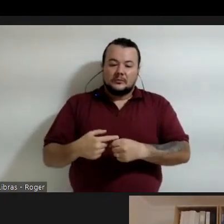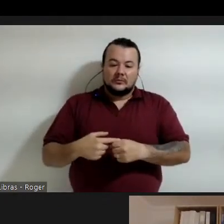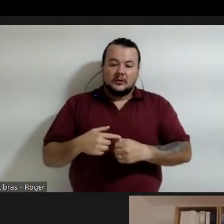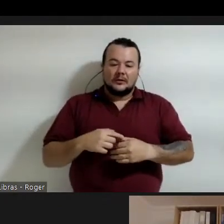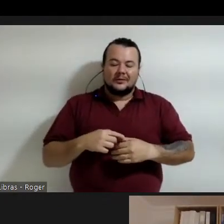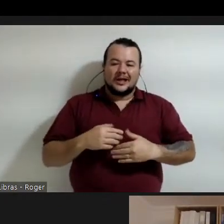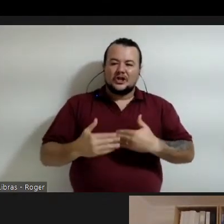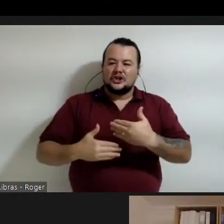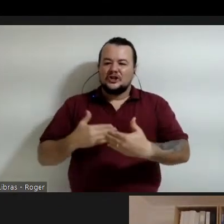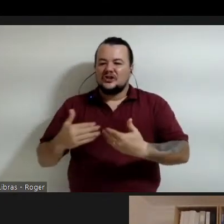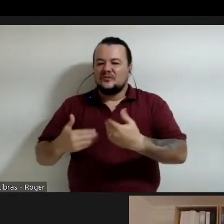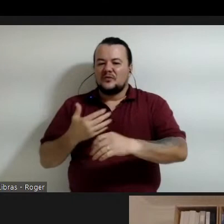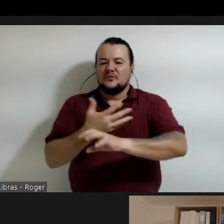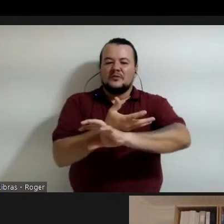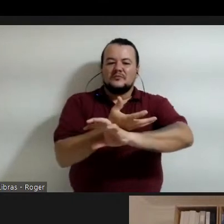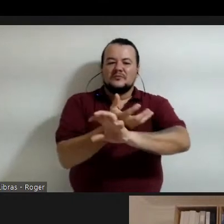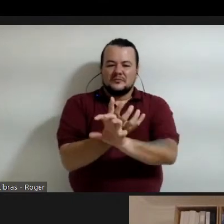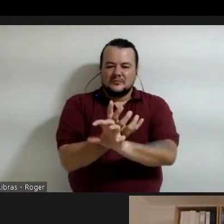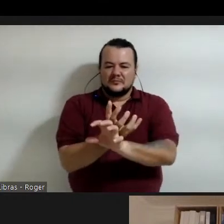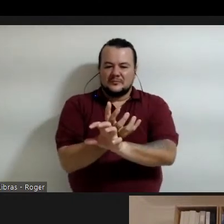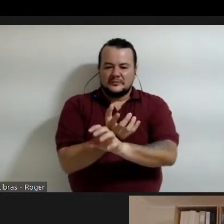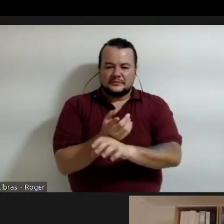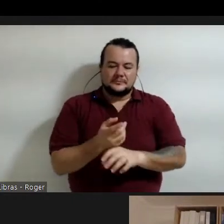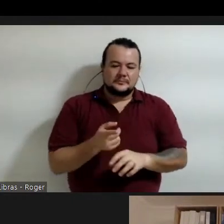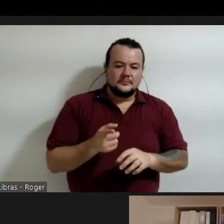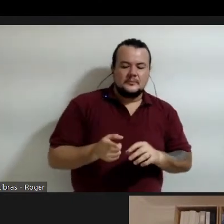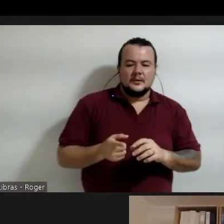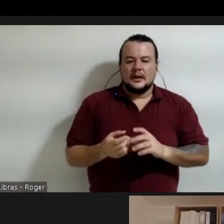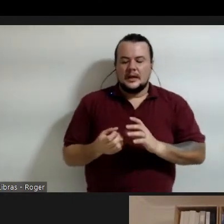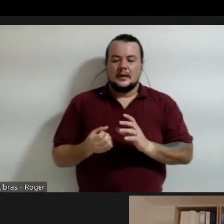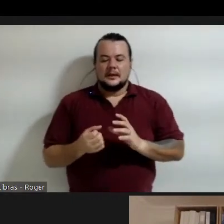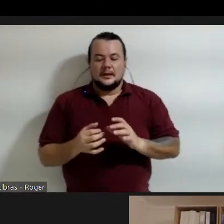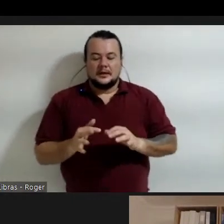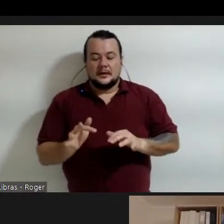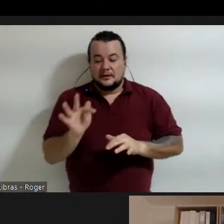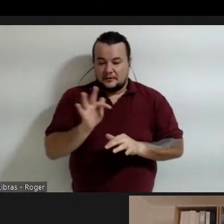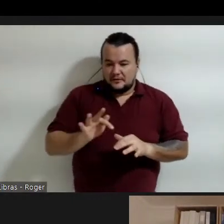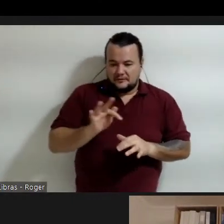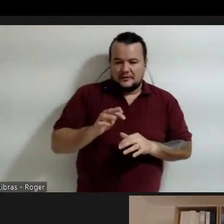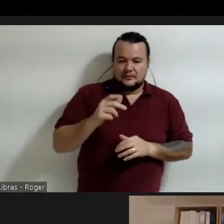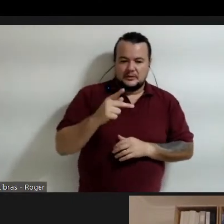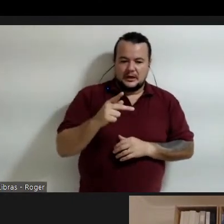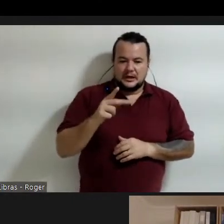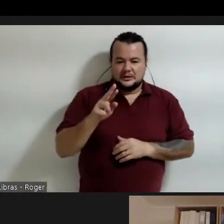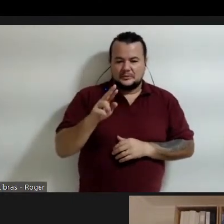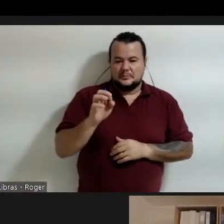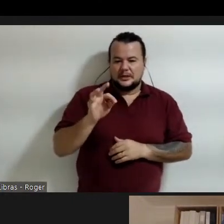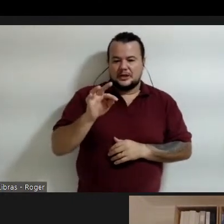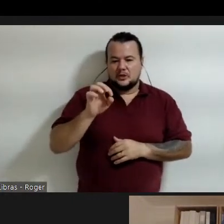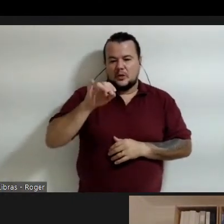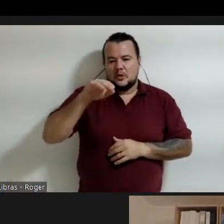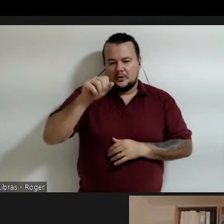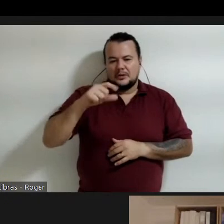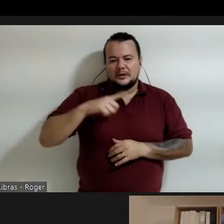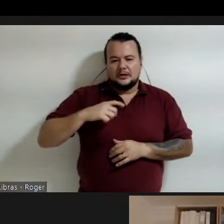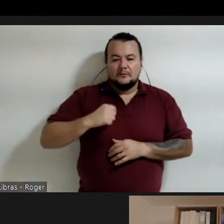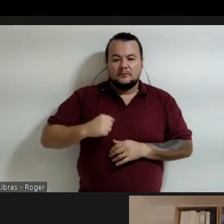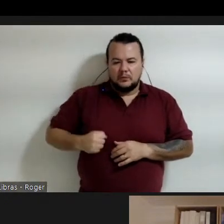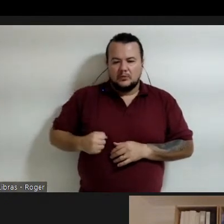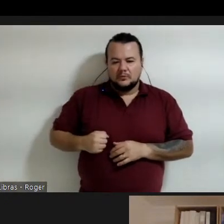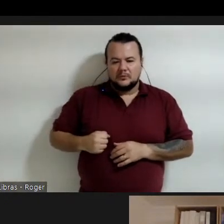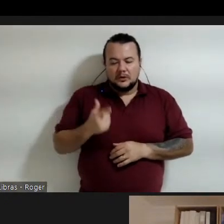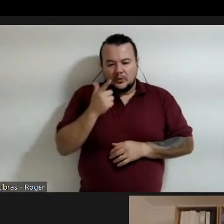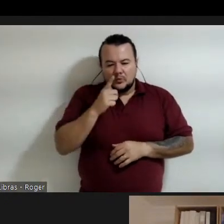multidisciplinar. Ela é graduada pela Universidade de Pretória, teve uma bolsa Fulbright e concluiu 2 mestrados